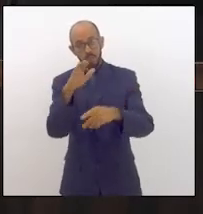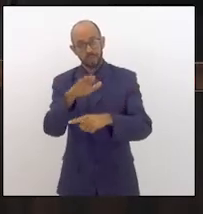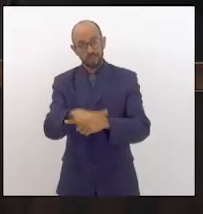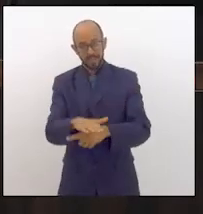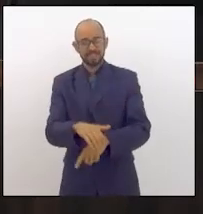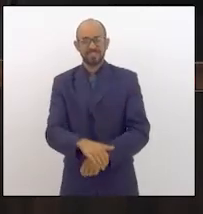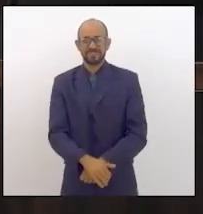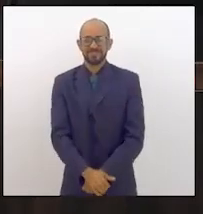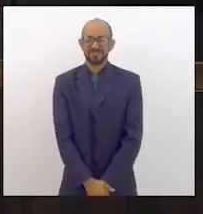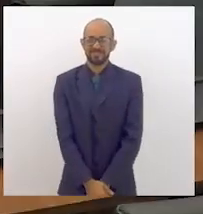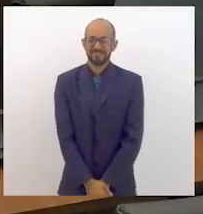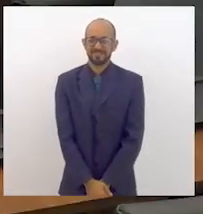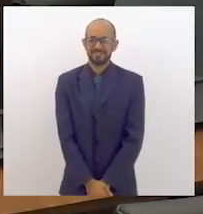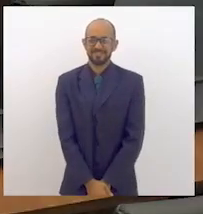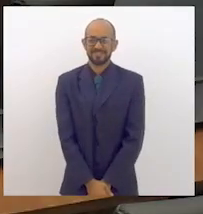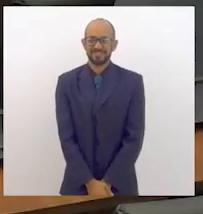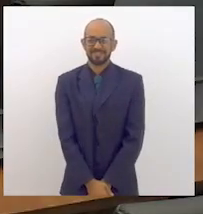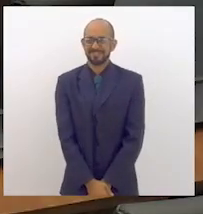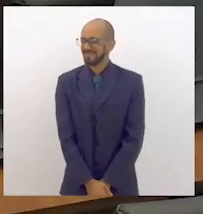tarde